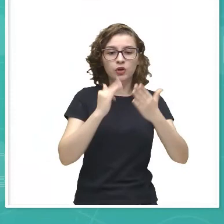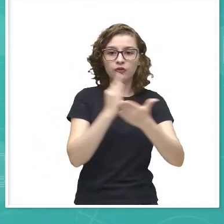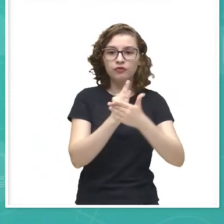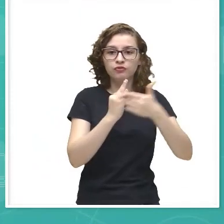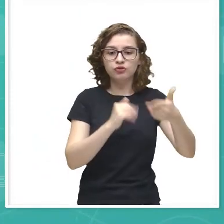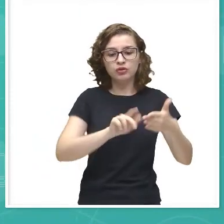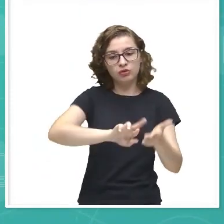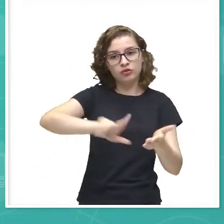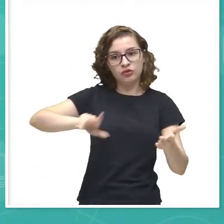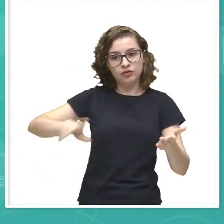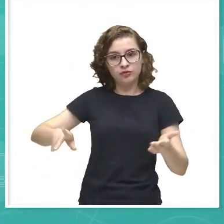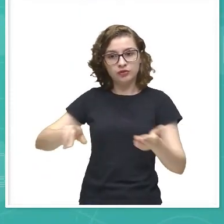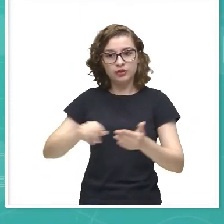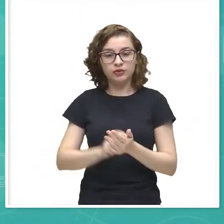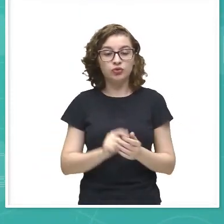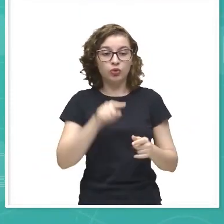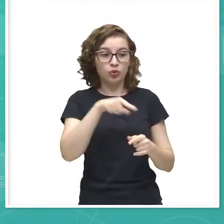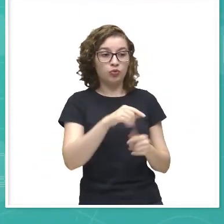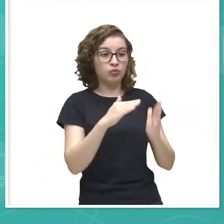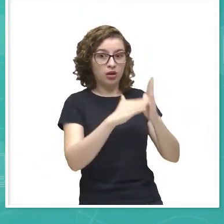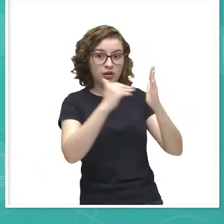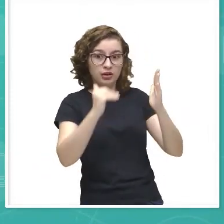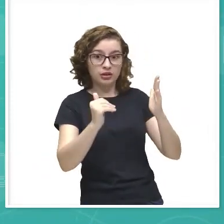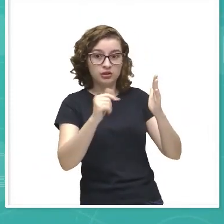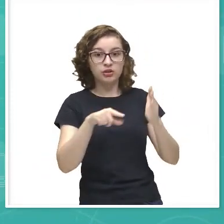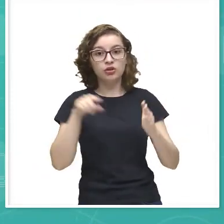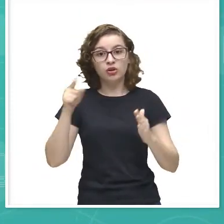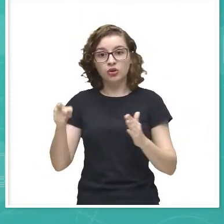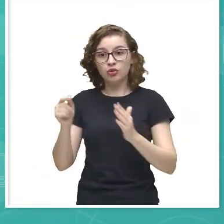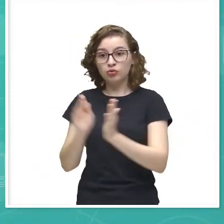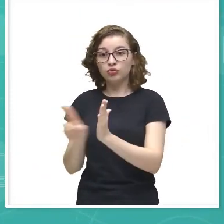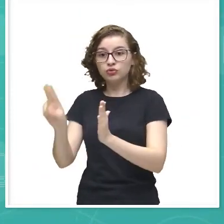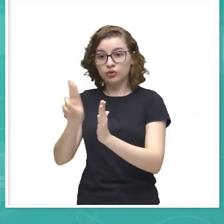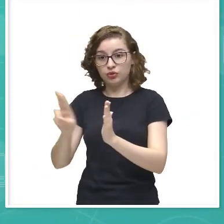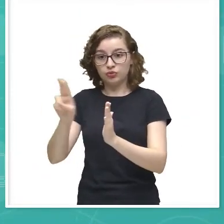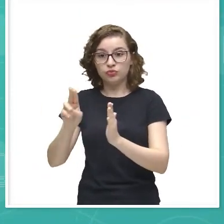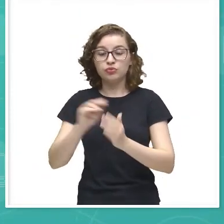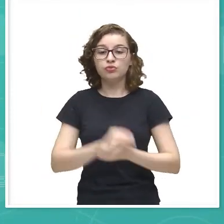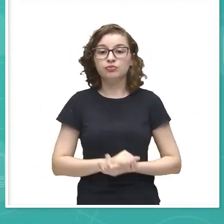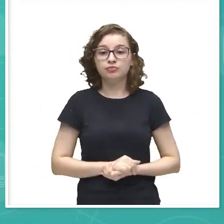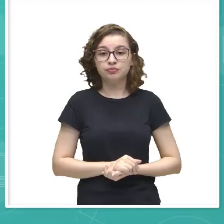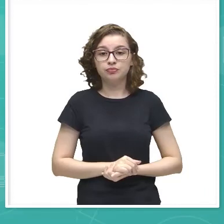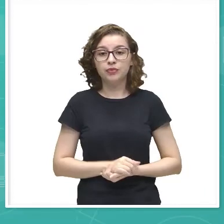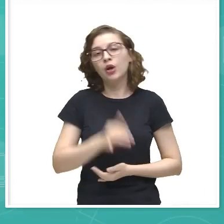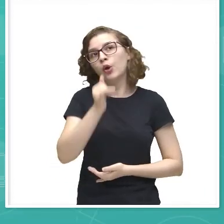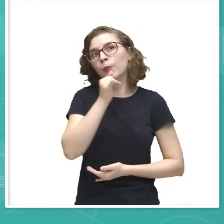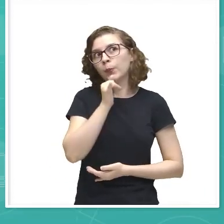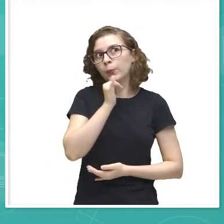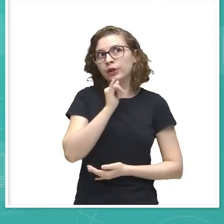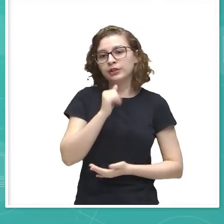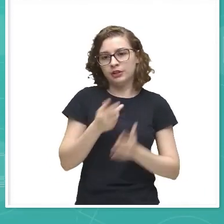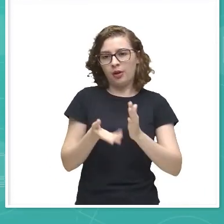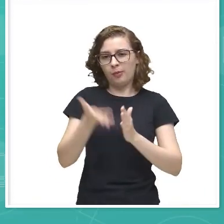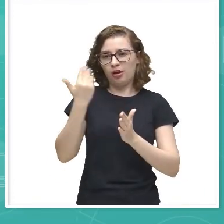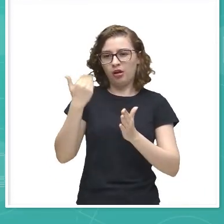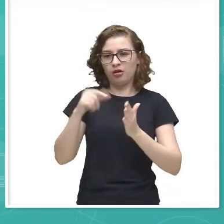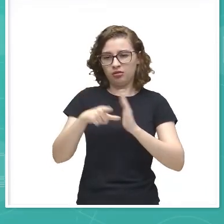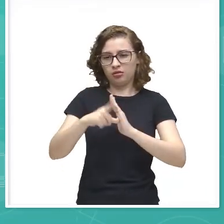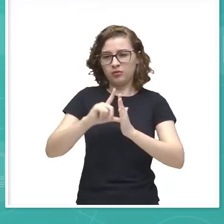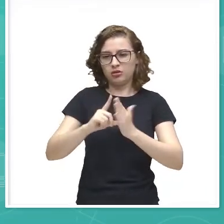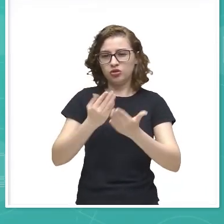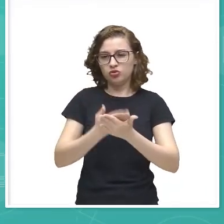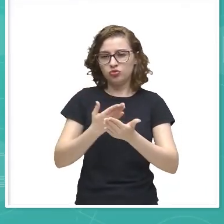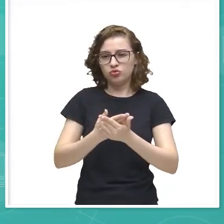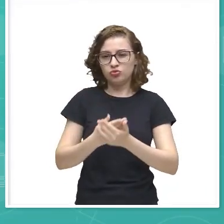né? Uma ela tem o seu caráter artístico, outra ela tem o seu caráter funcional. Por exemplo, a gente viu na aula passada alguns elementos da arte